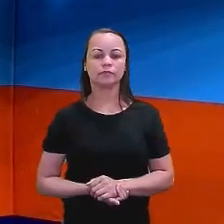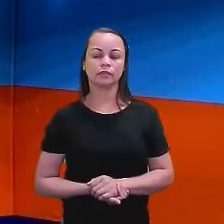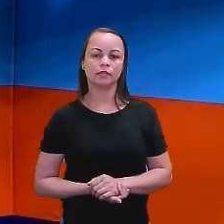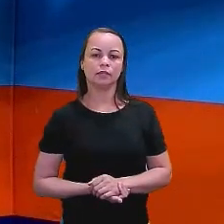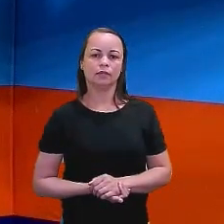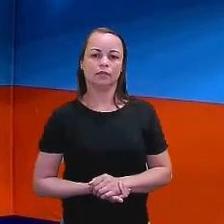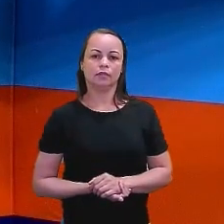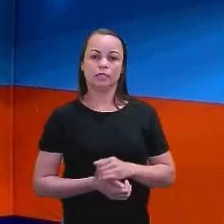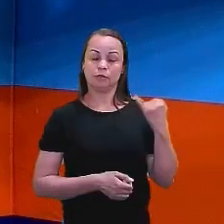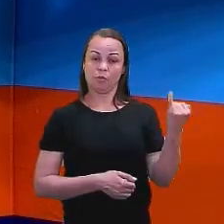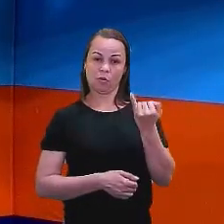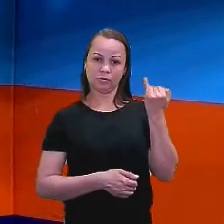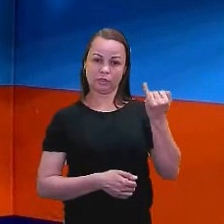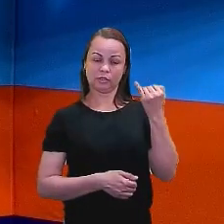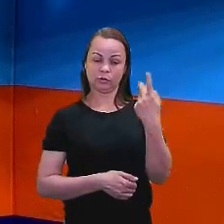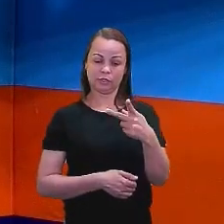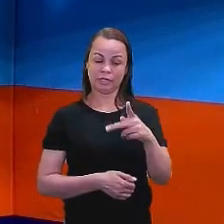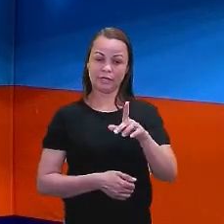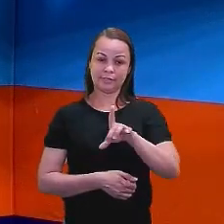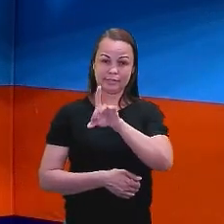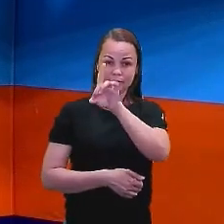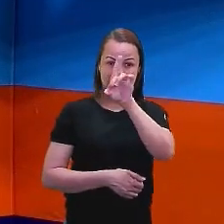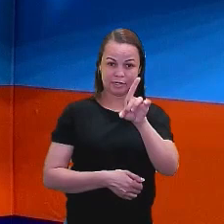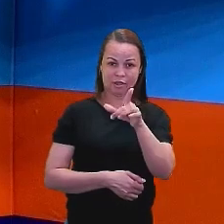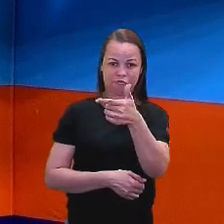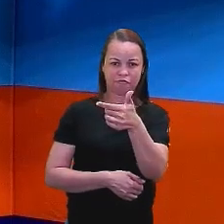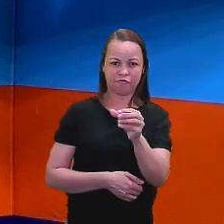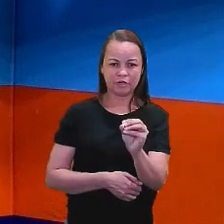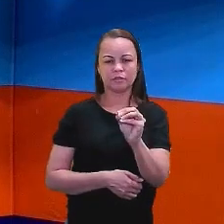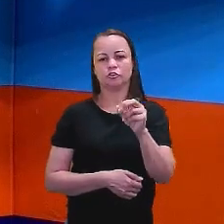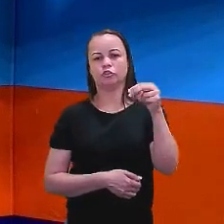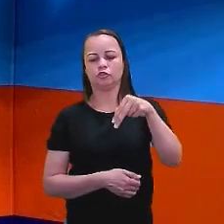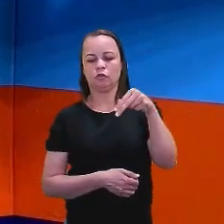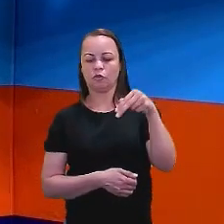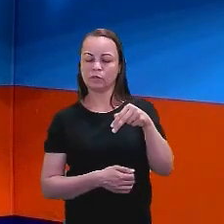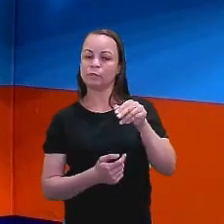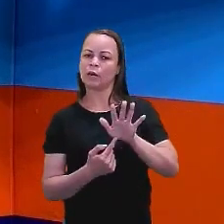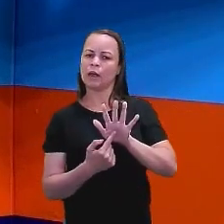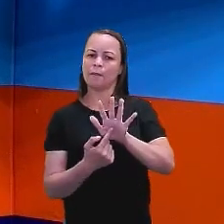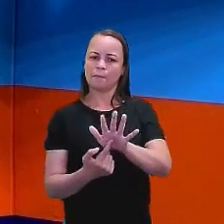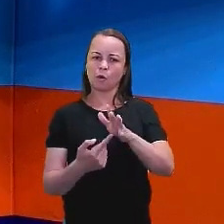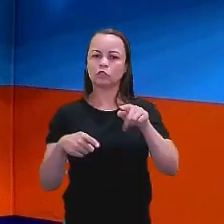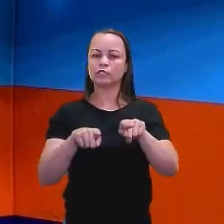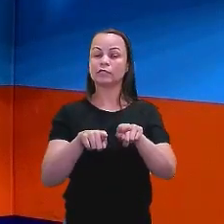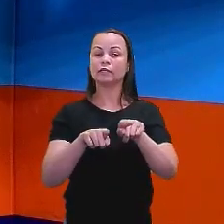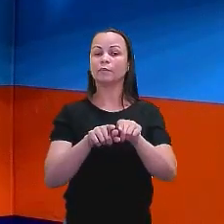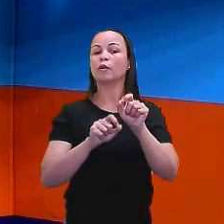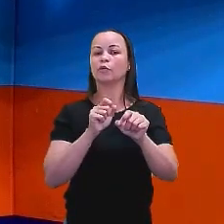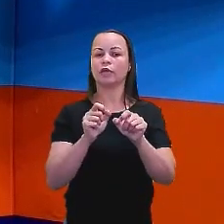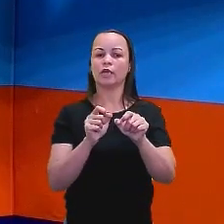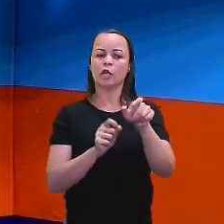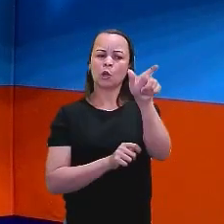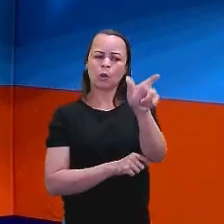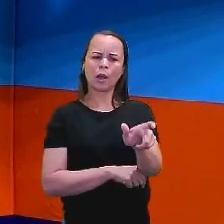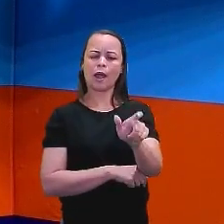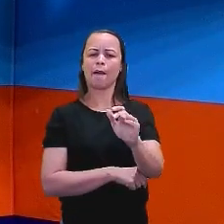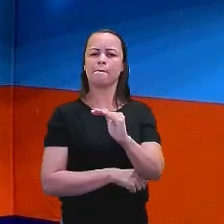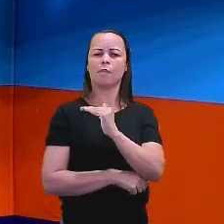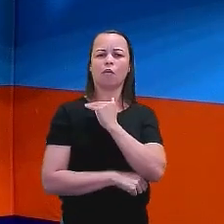que essa data, o 20 de novembro, ela vai tratar da morte de uma